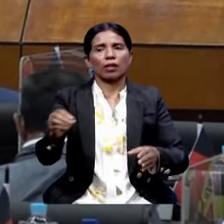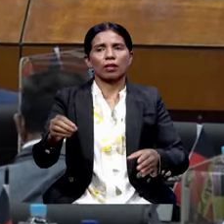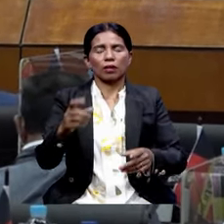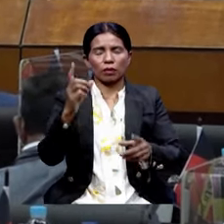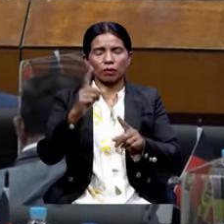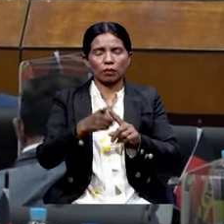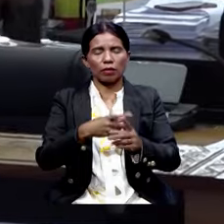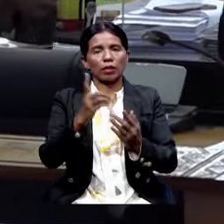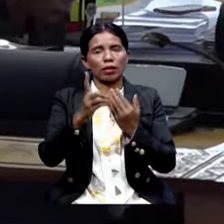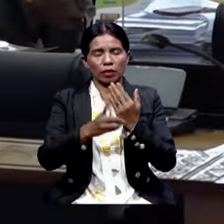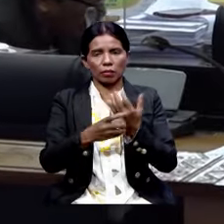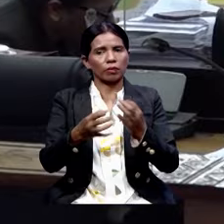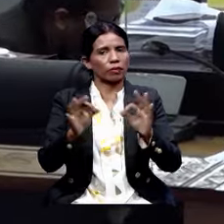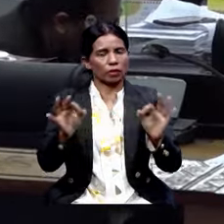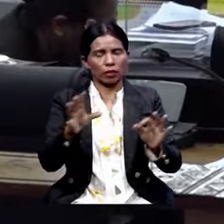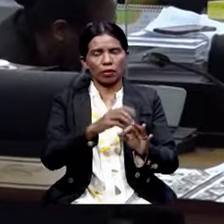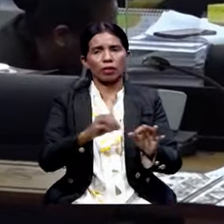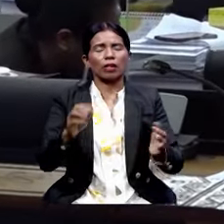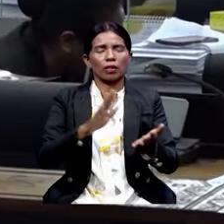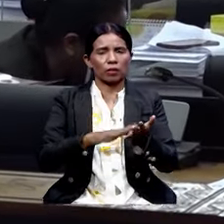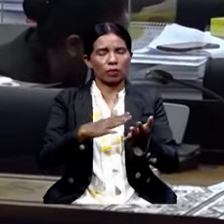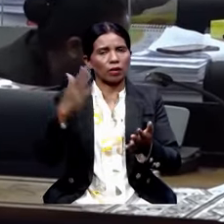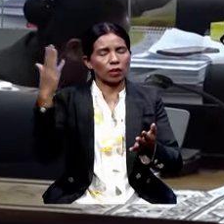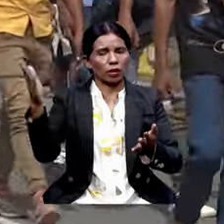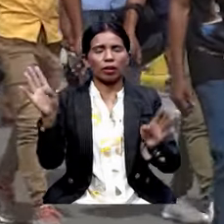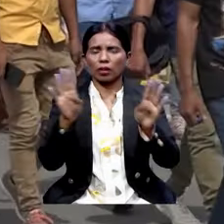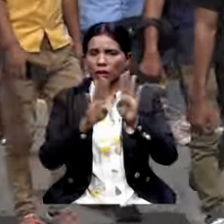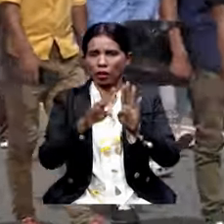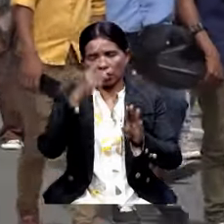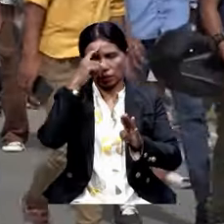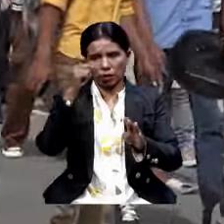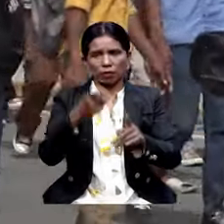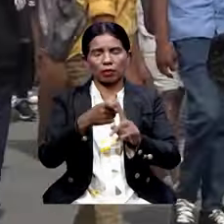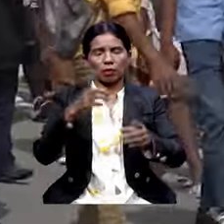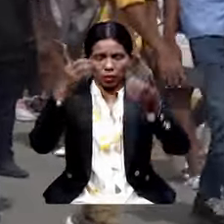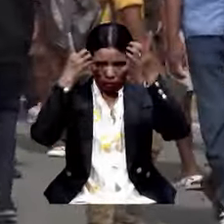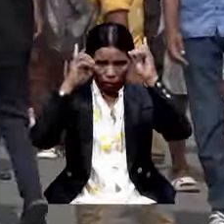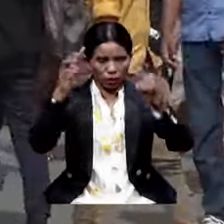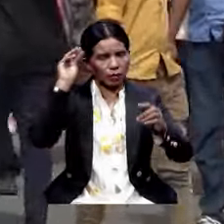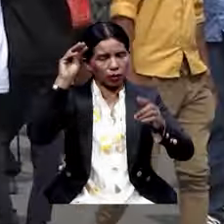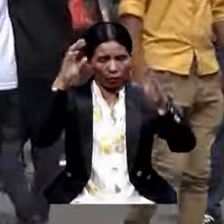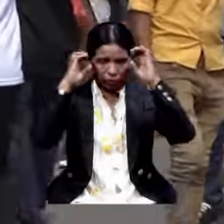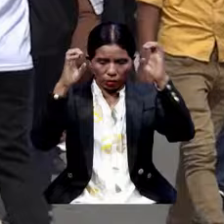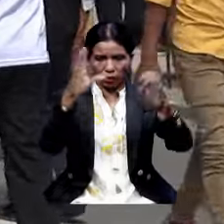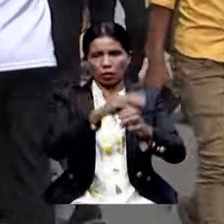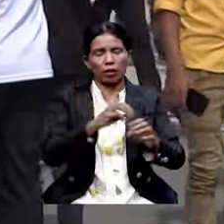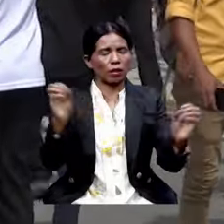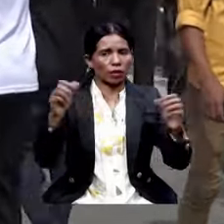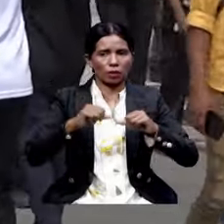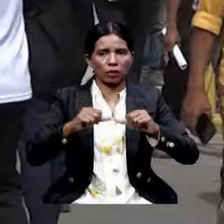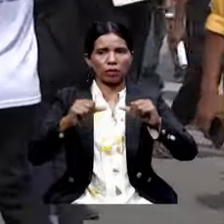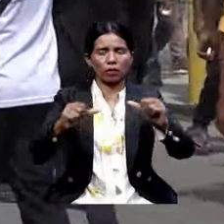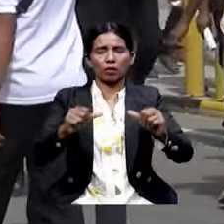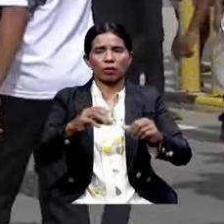fulan dezembro, tinangkotok. Cristina Hateten, escola balong ameaçado taka, tamba efeito husi decisão, ministra educação nien, nebe la continua